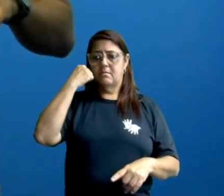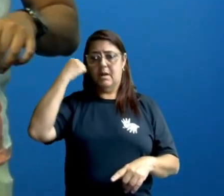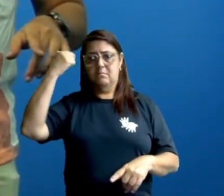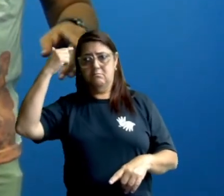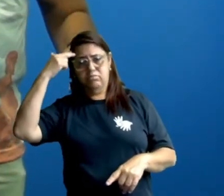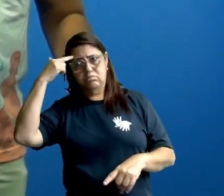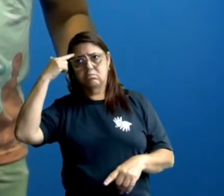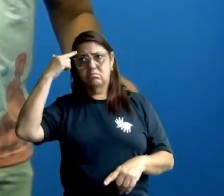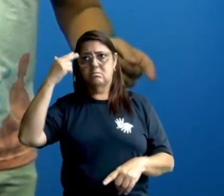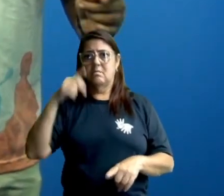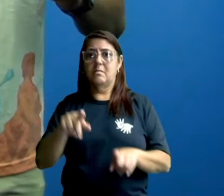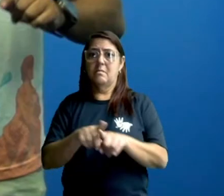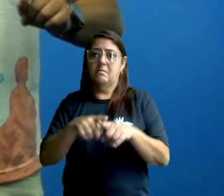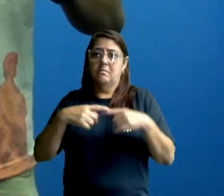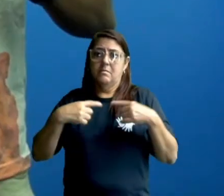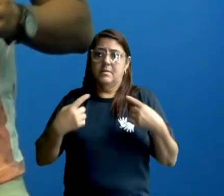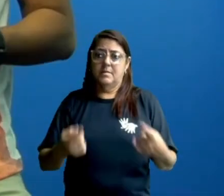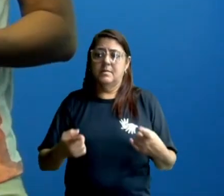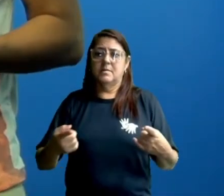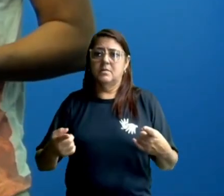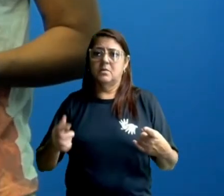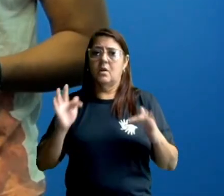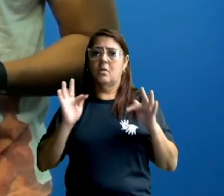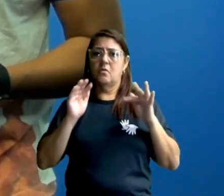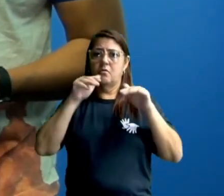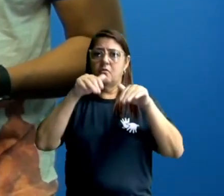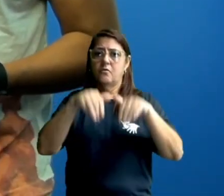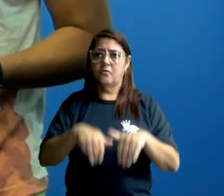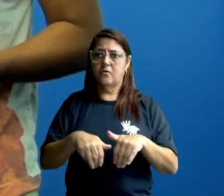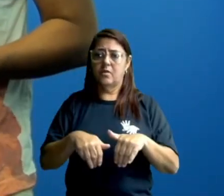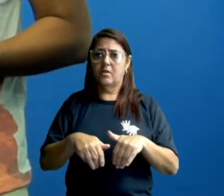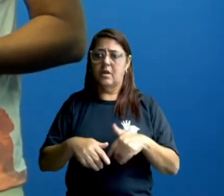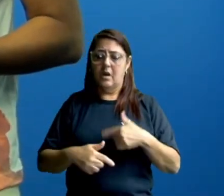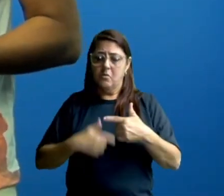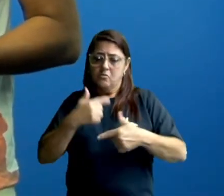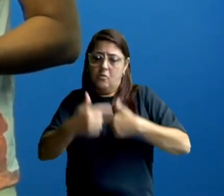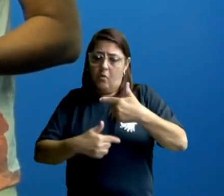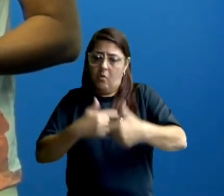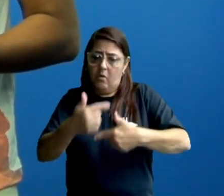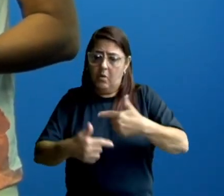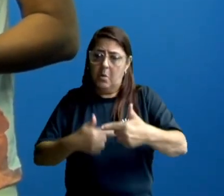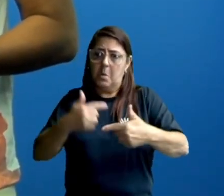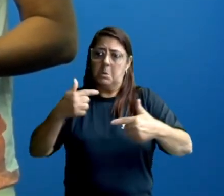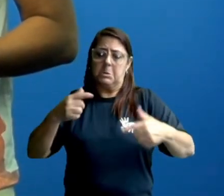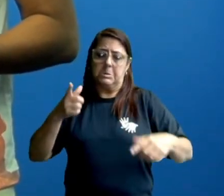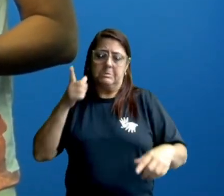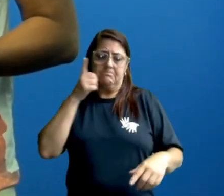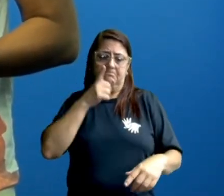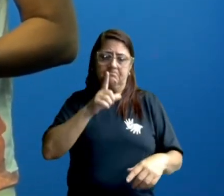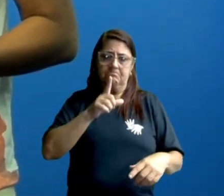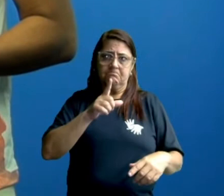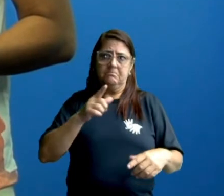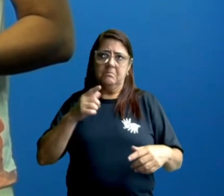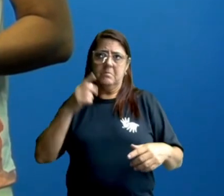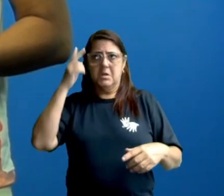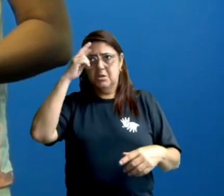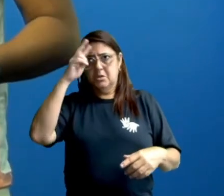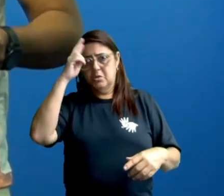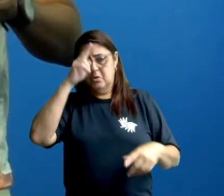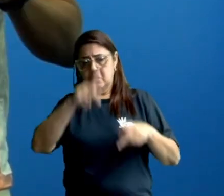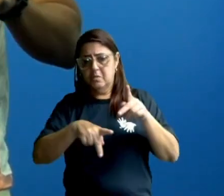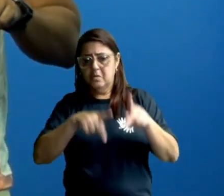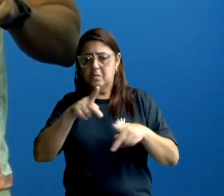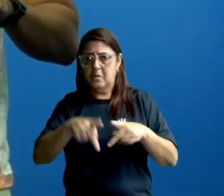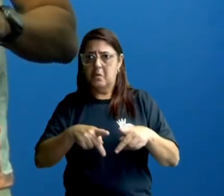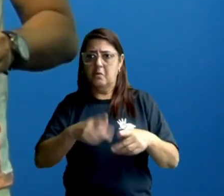dessa maneira, é colocado fim a esse conflito tenebroso para a história da humanidade.